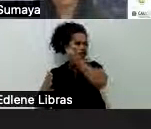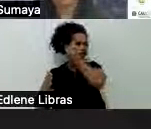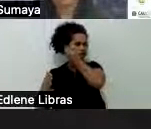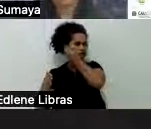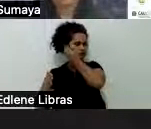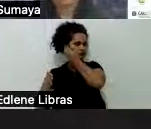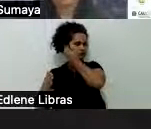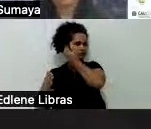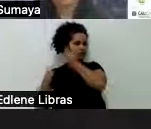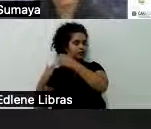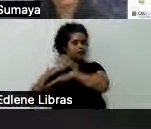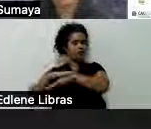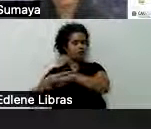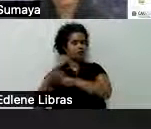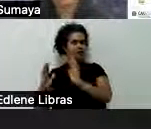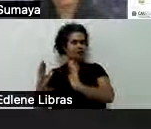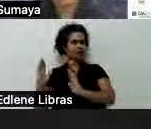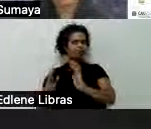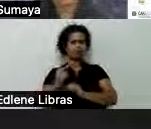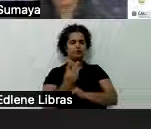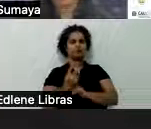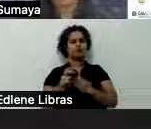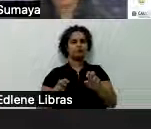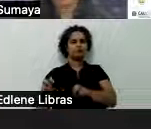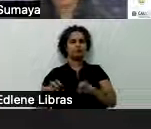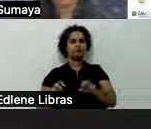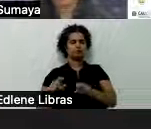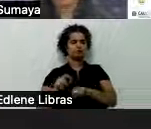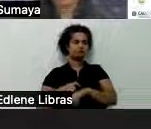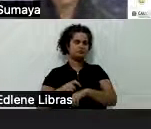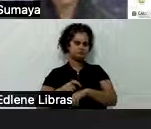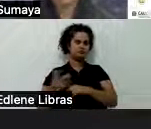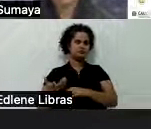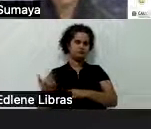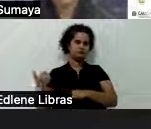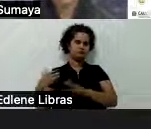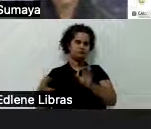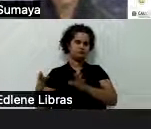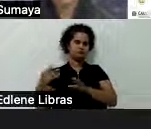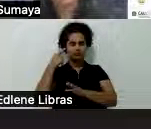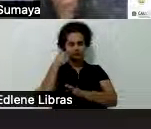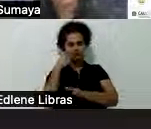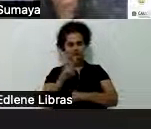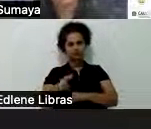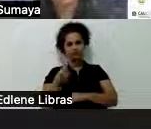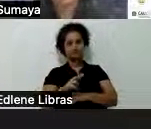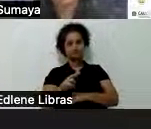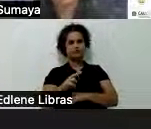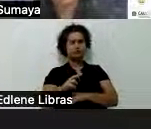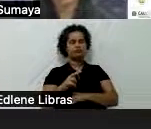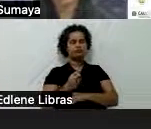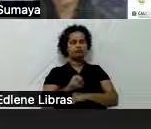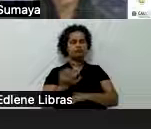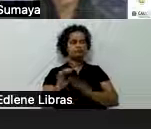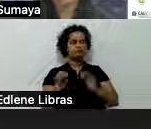temporária, e foram 2 ações executadas. Também foi uma ação que envolveu, aqui dá para ver os atores, uma quantidade de empresas